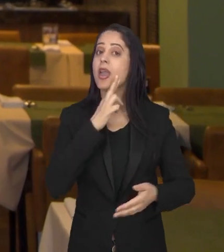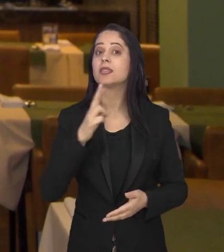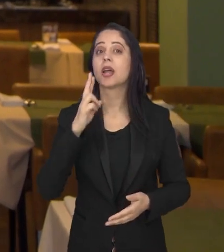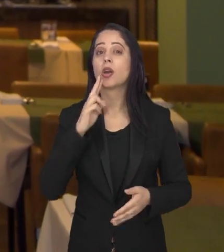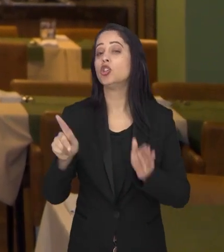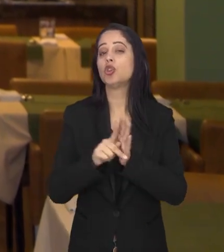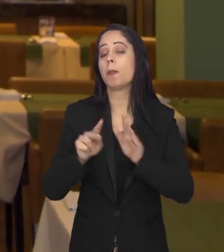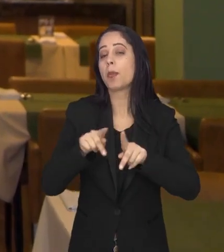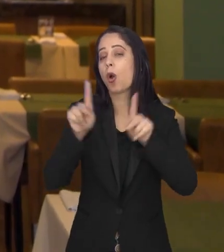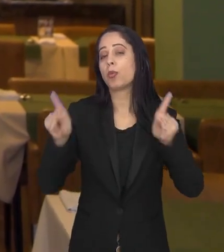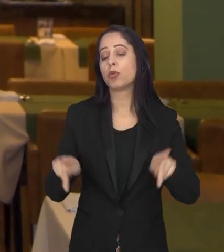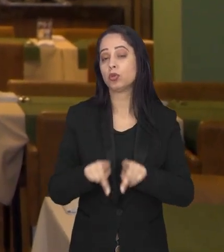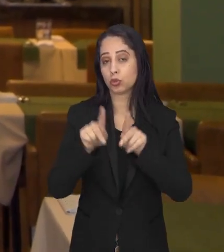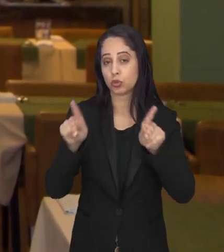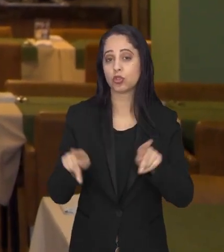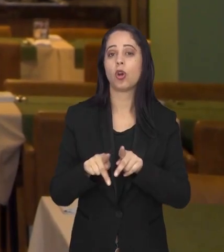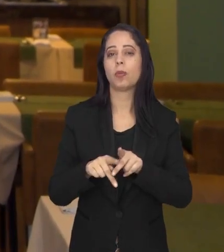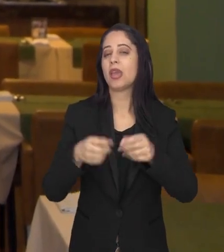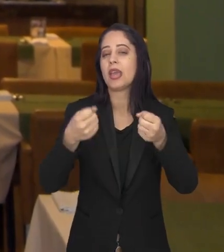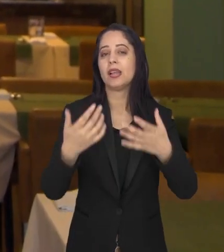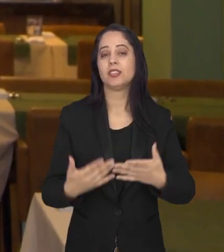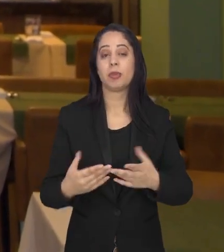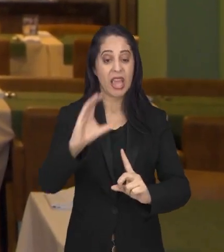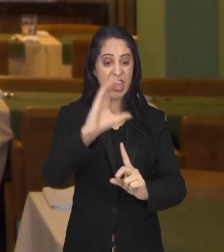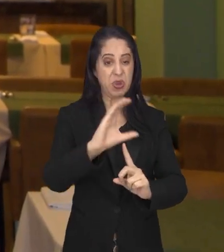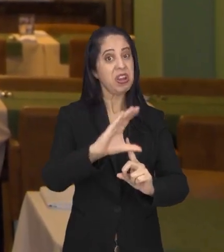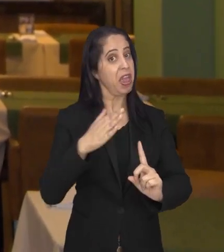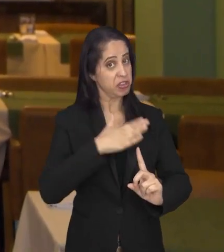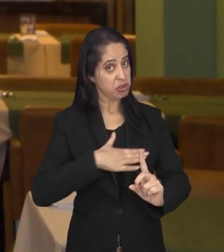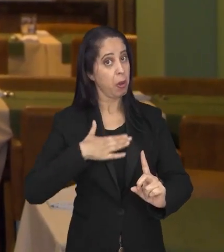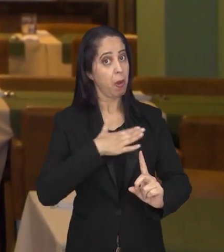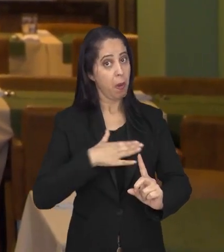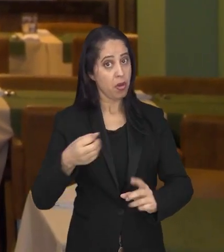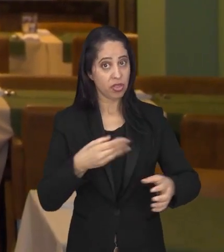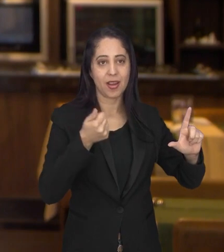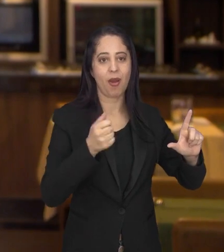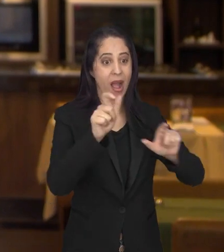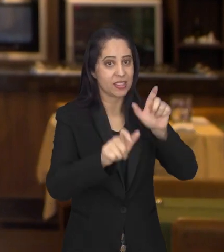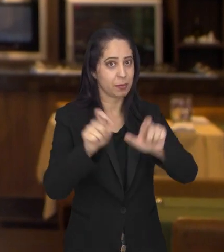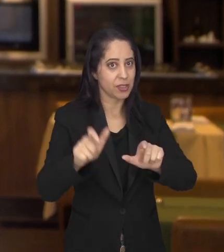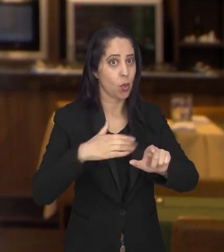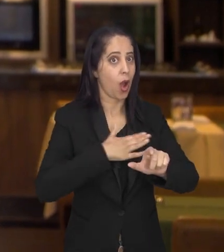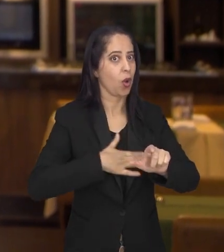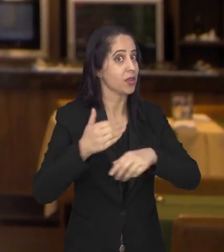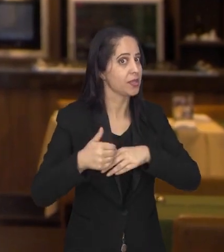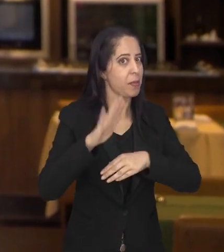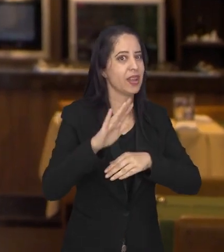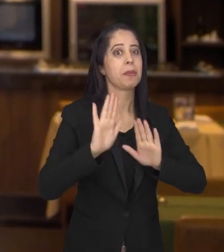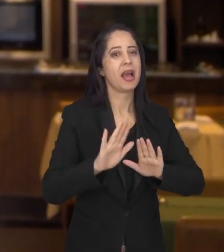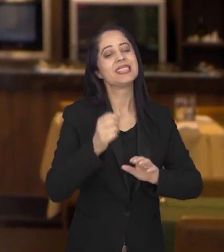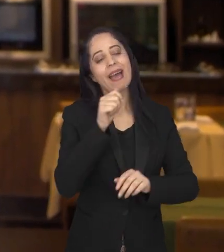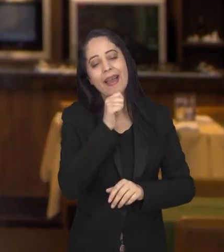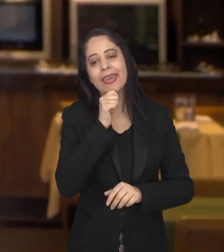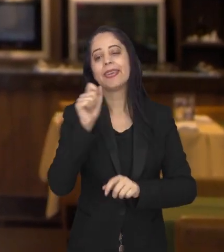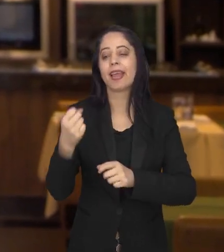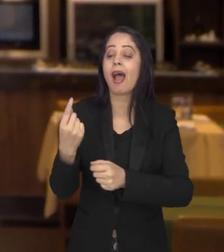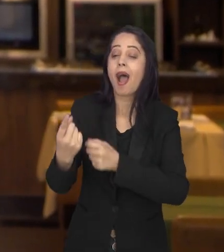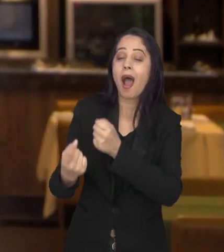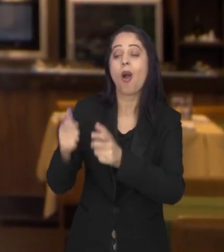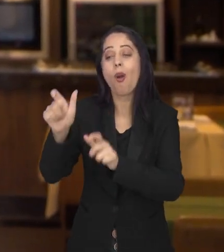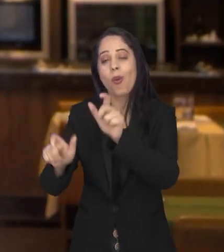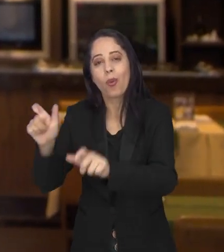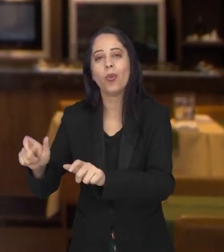digital. Está cada vez mais comum a gente sentar numa mesa de restaurante e utilizar o celular para abrir o cardápio